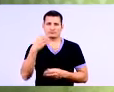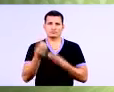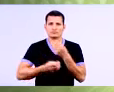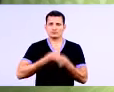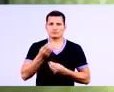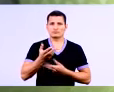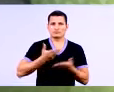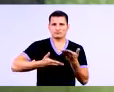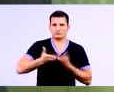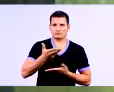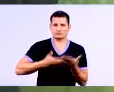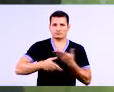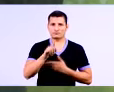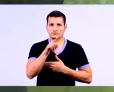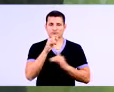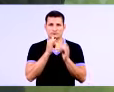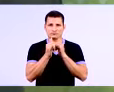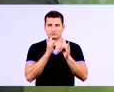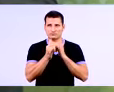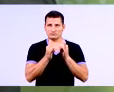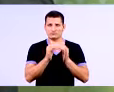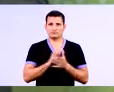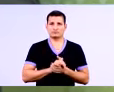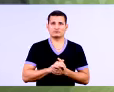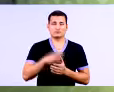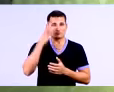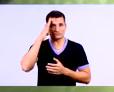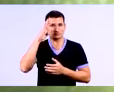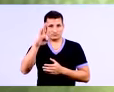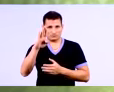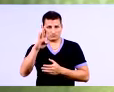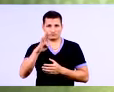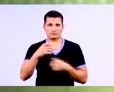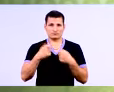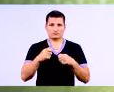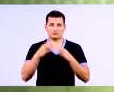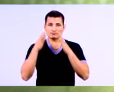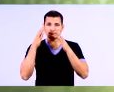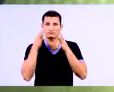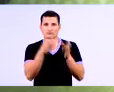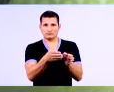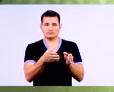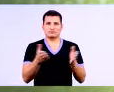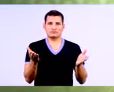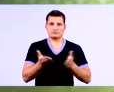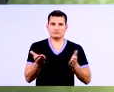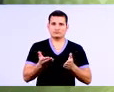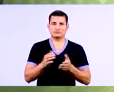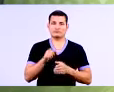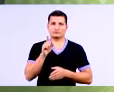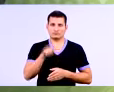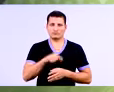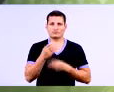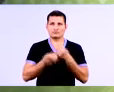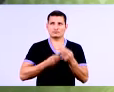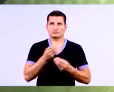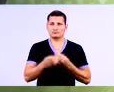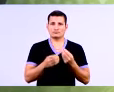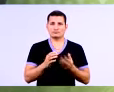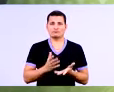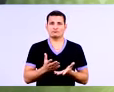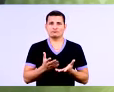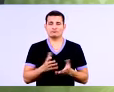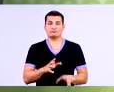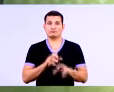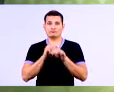com essa informação. A parte primordial que nós temos que focar essa noite é como obter a informação de